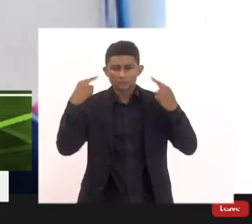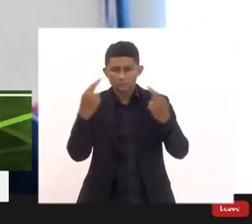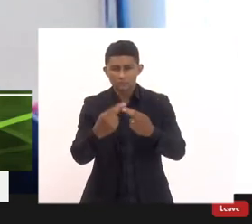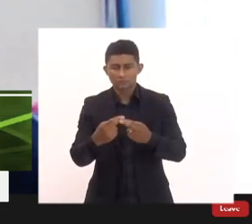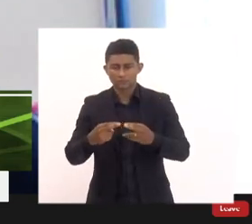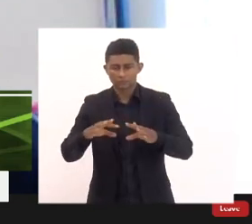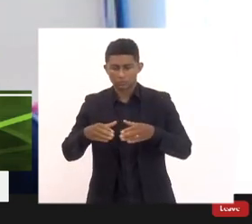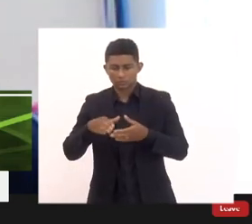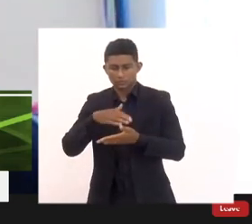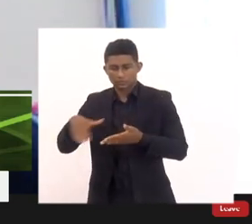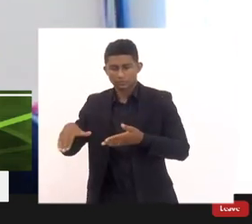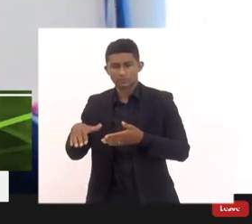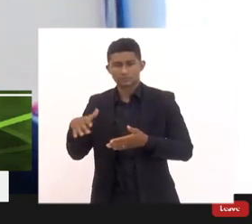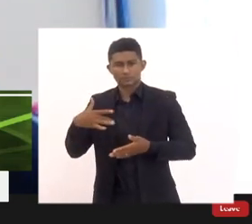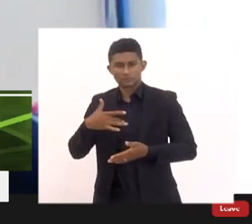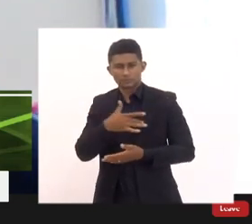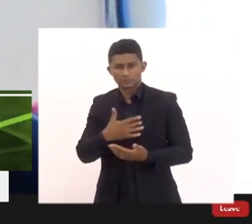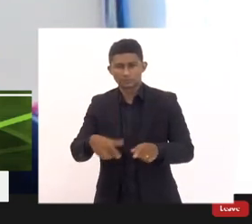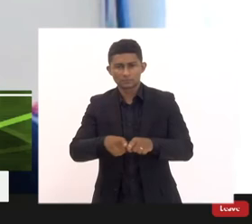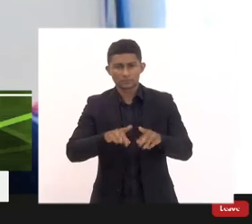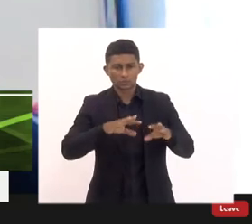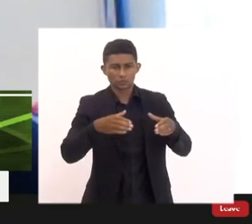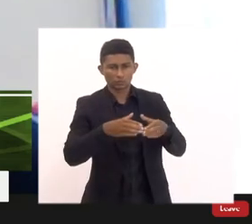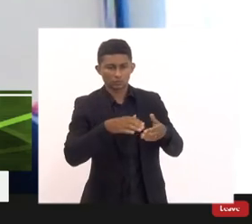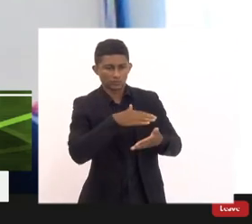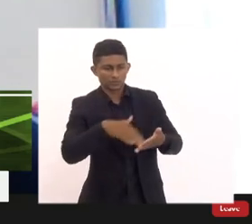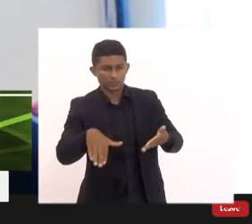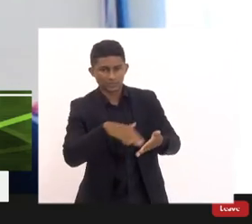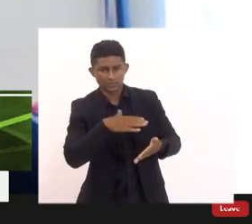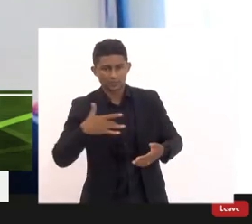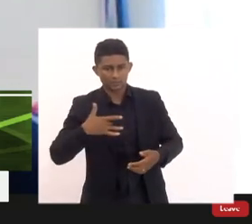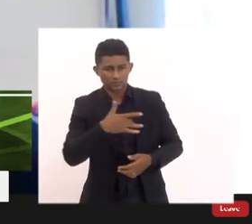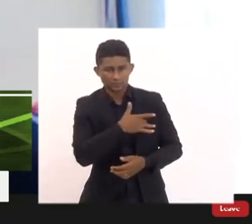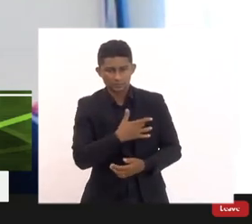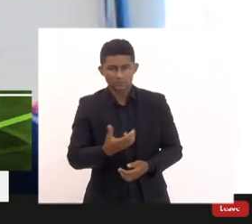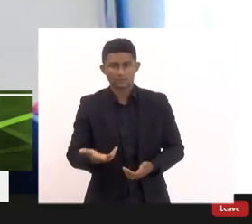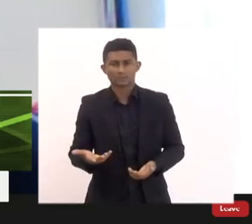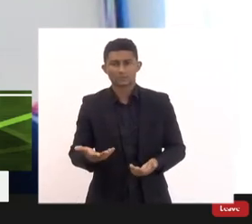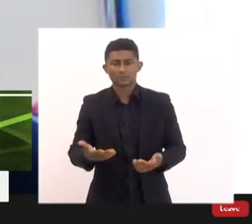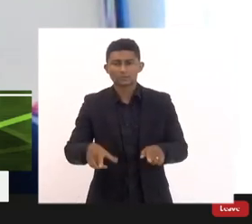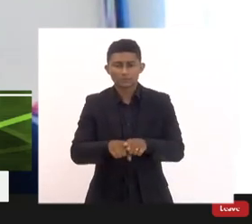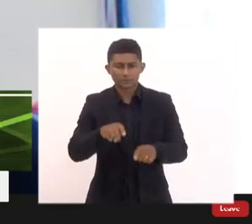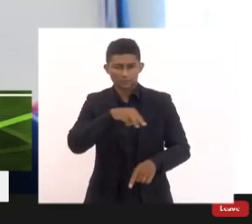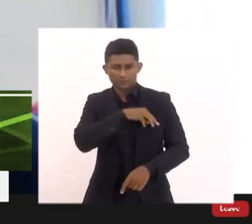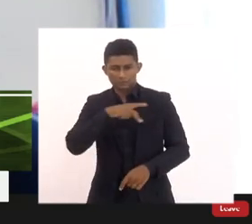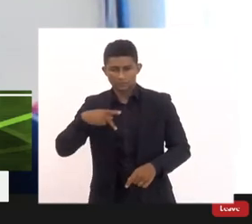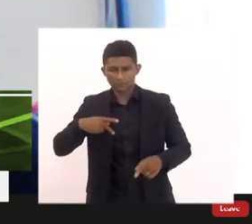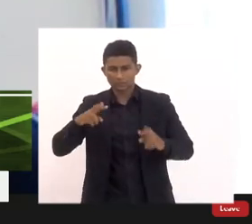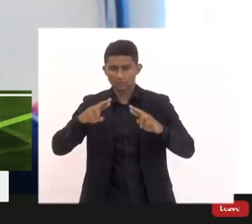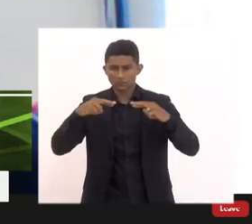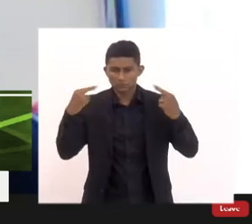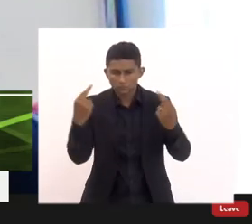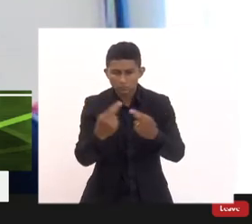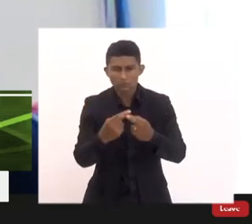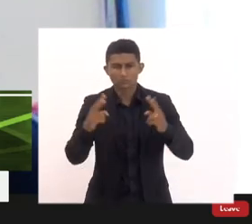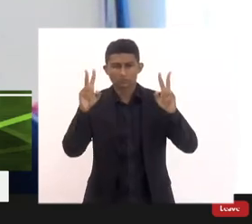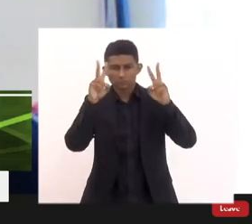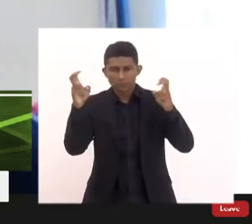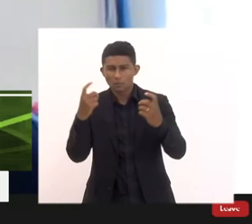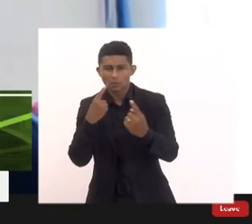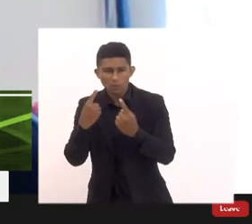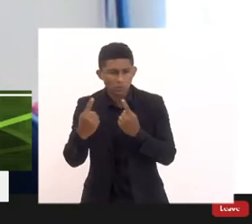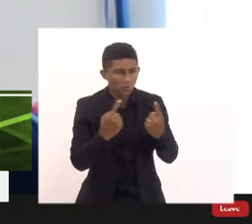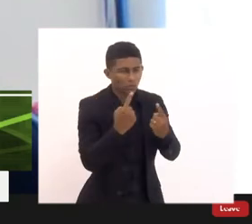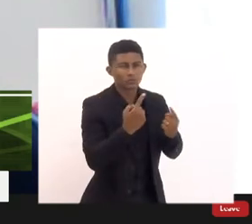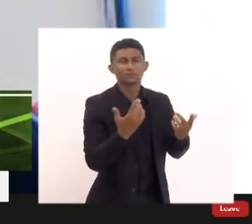Secretaria de Saúde, Secretaria de Educação, Defensoria Pública e Ministério Público, para debater esse tema e, afinal, outras questões